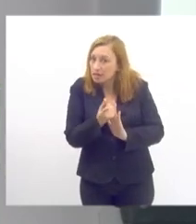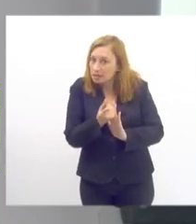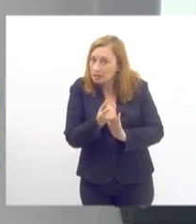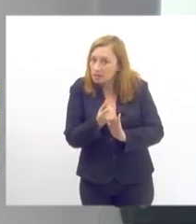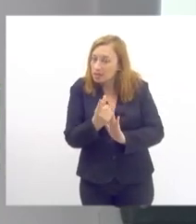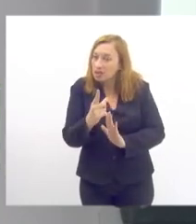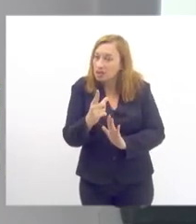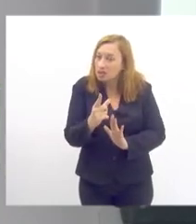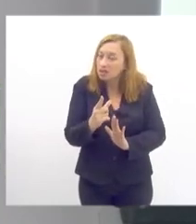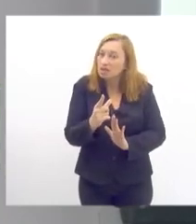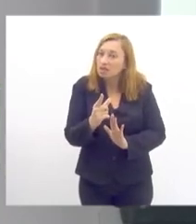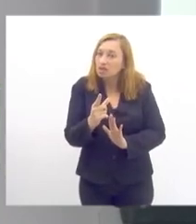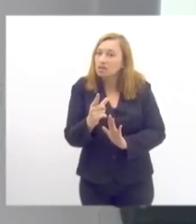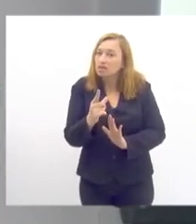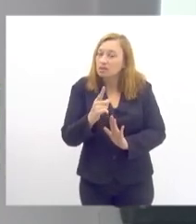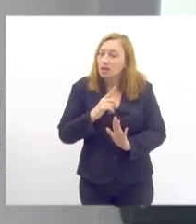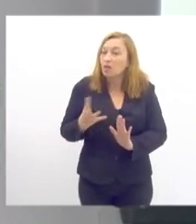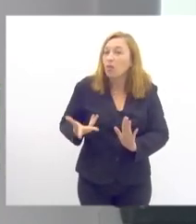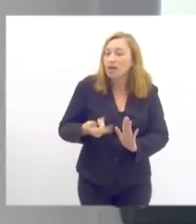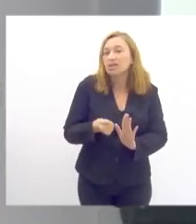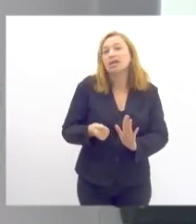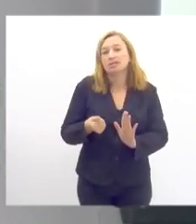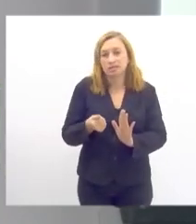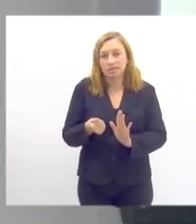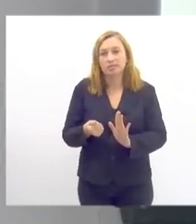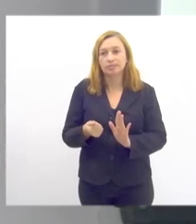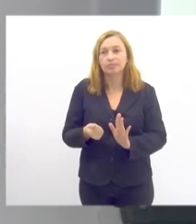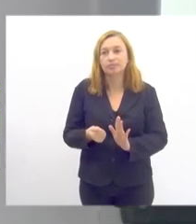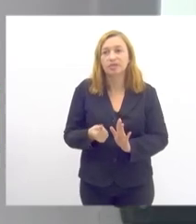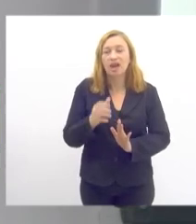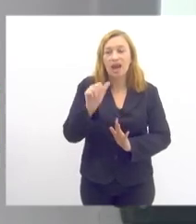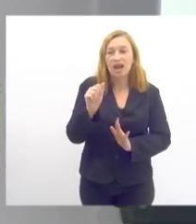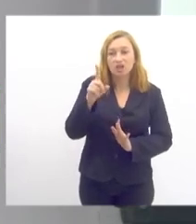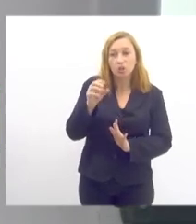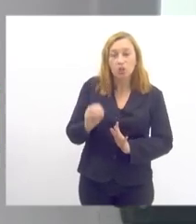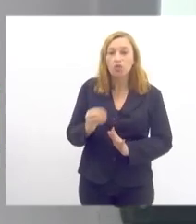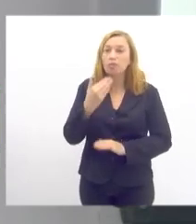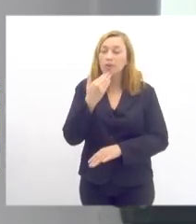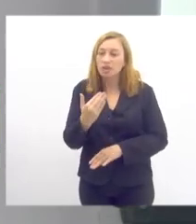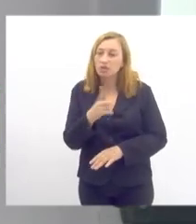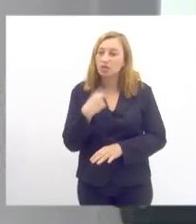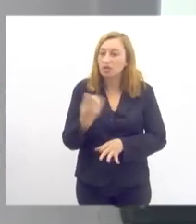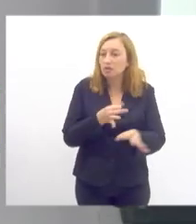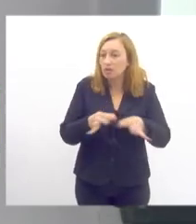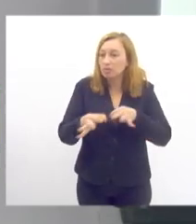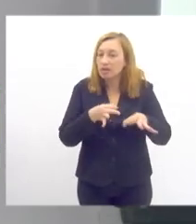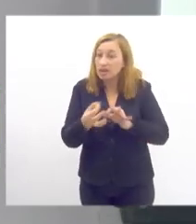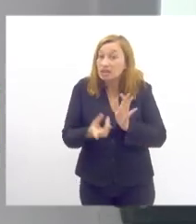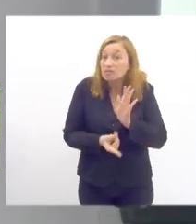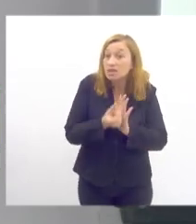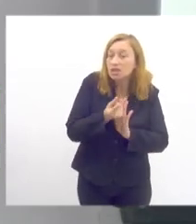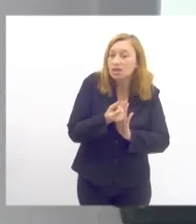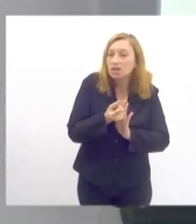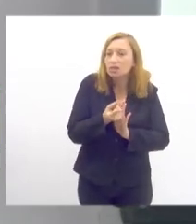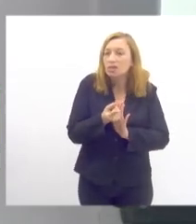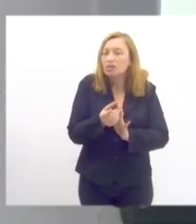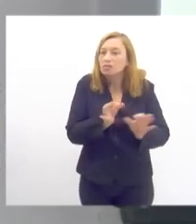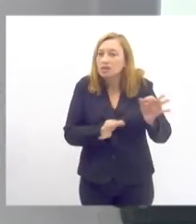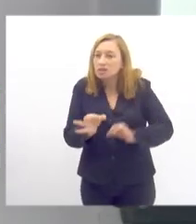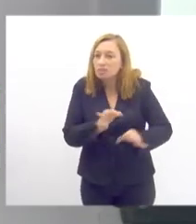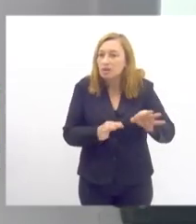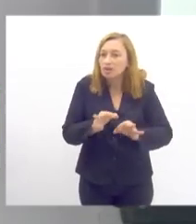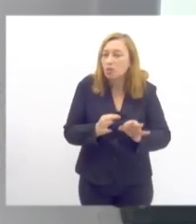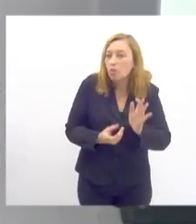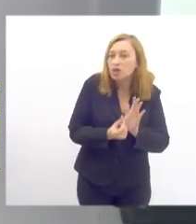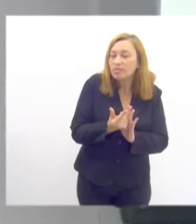tem uma saúde financeira para isso. À época, o presidente Adolfo pediu para que a gente fizesse um planejamento financeiro para esse plano, um